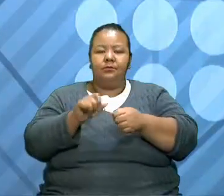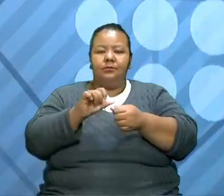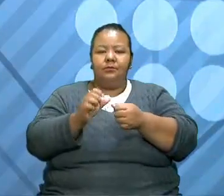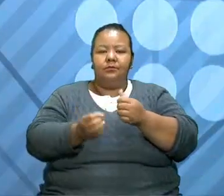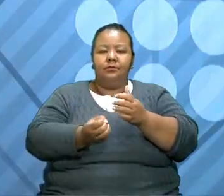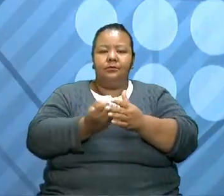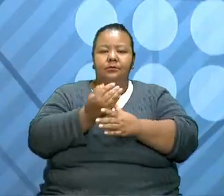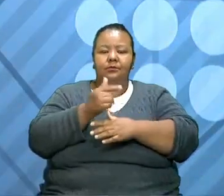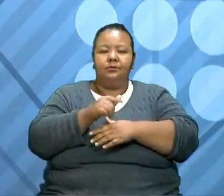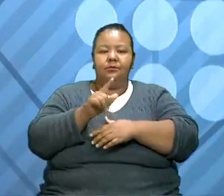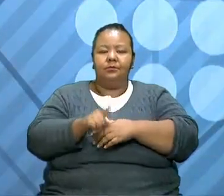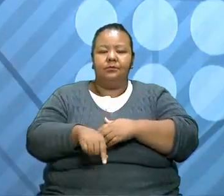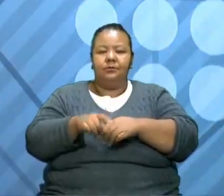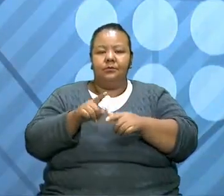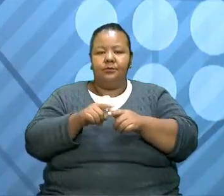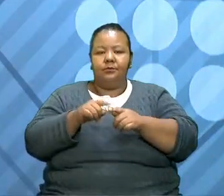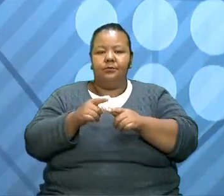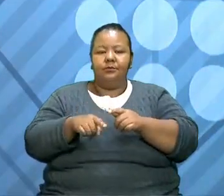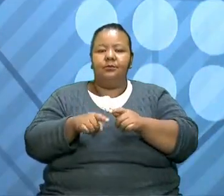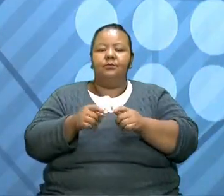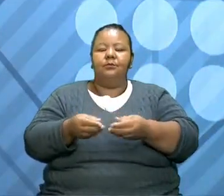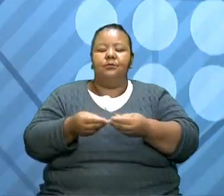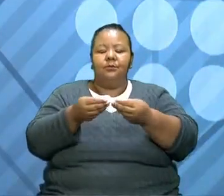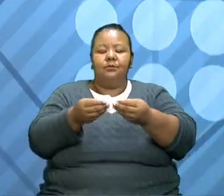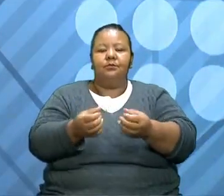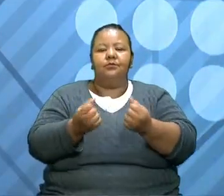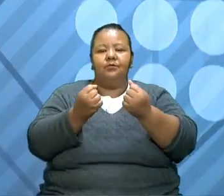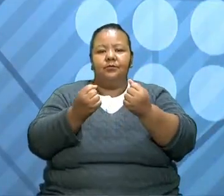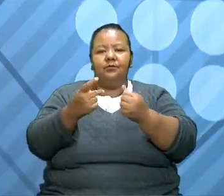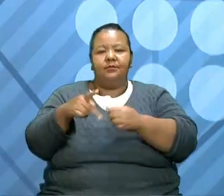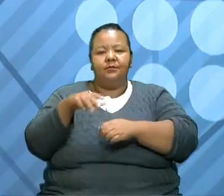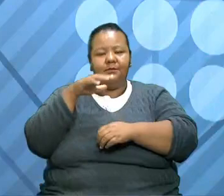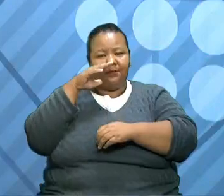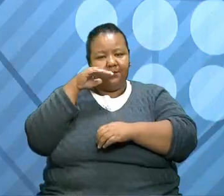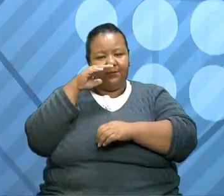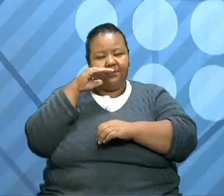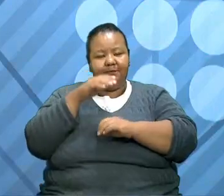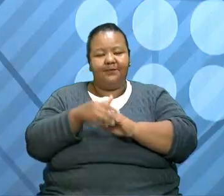formada de descentralização, de empoderamento dos funcionários.